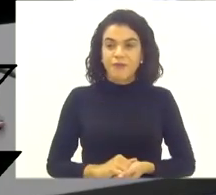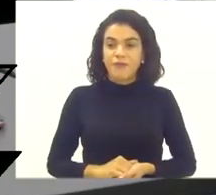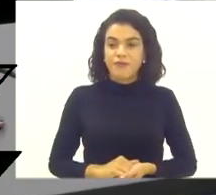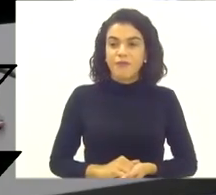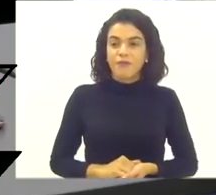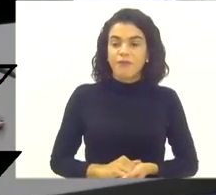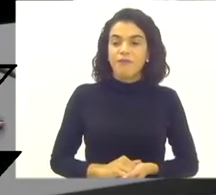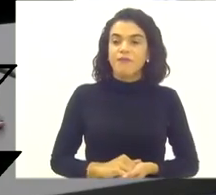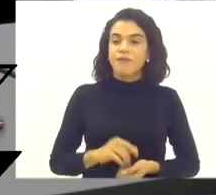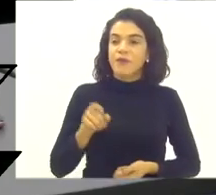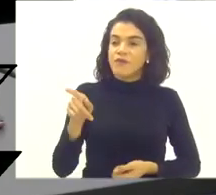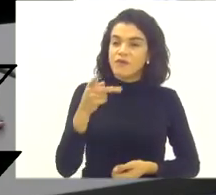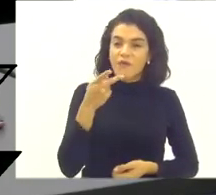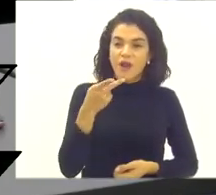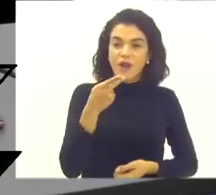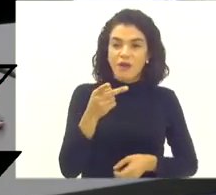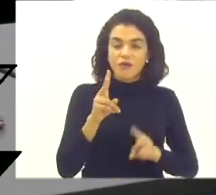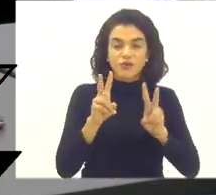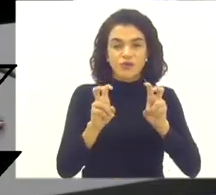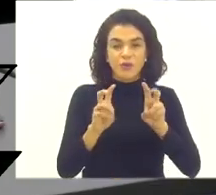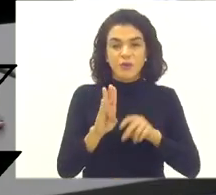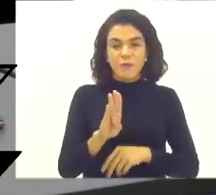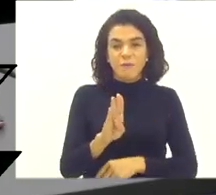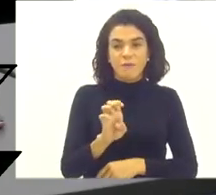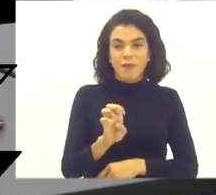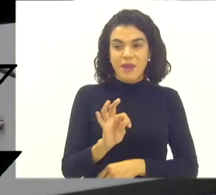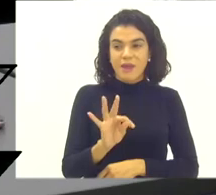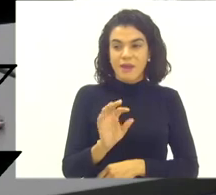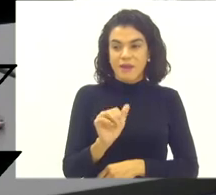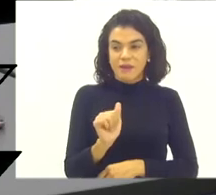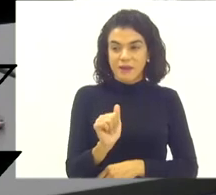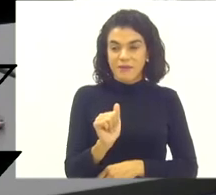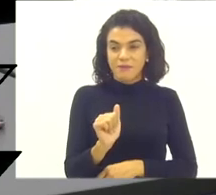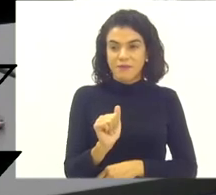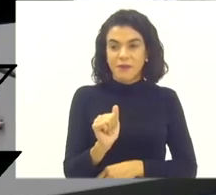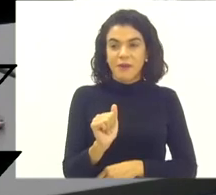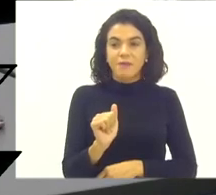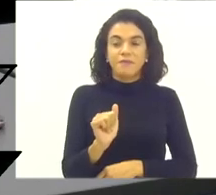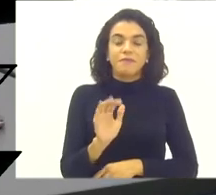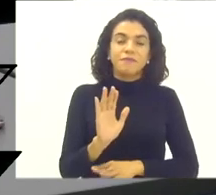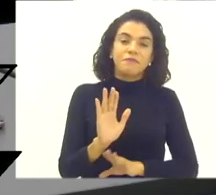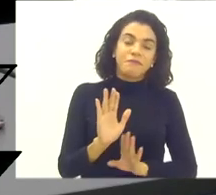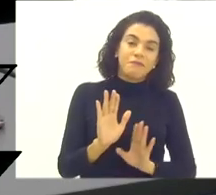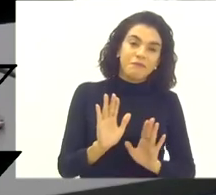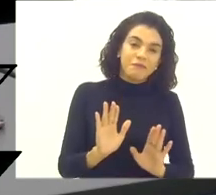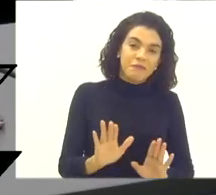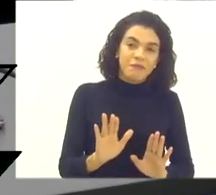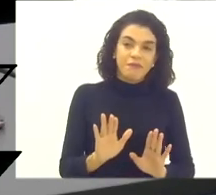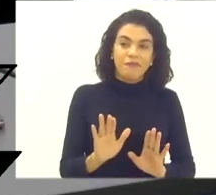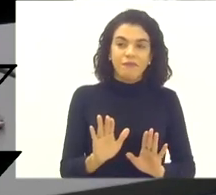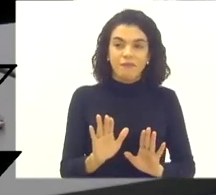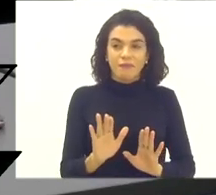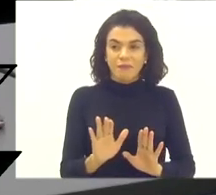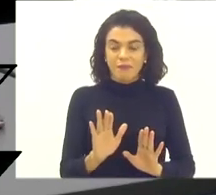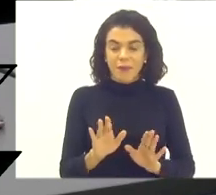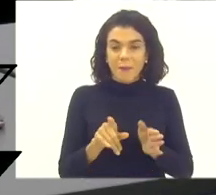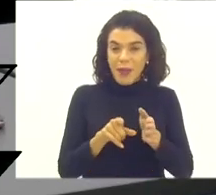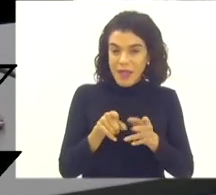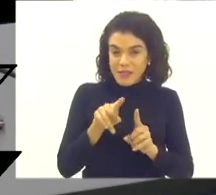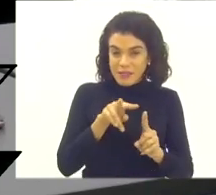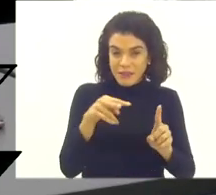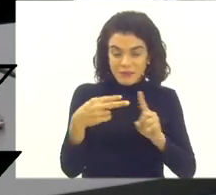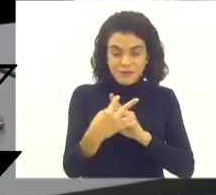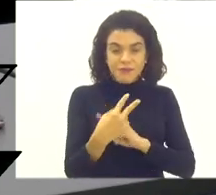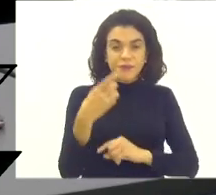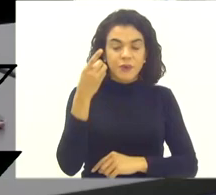ela citou aqui a Beta e se não citou diretamente mas eu acho que no na Perspectiva